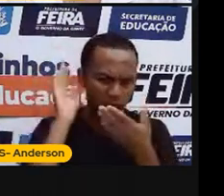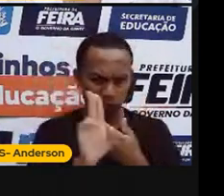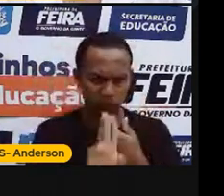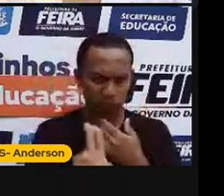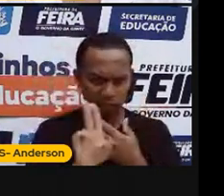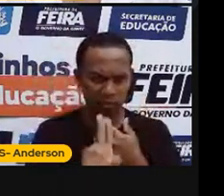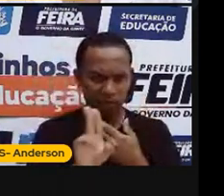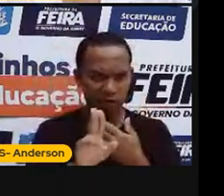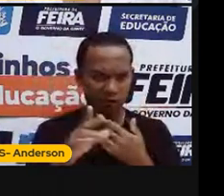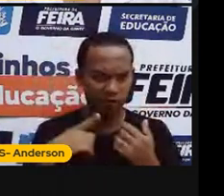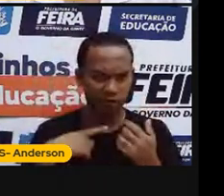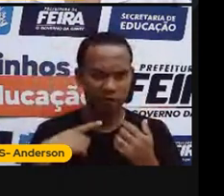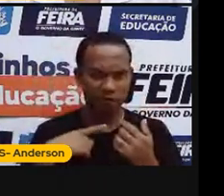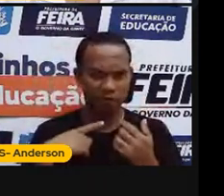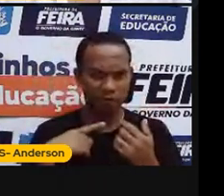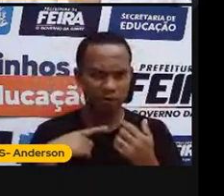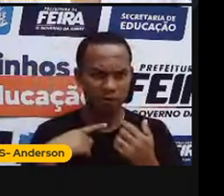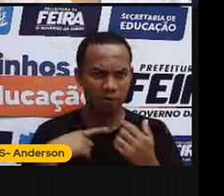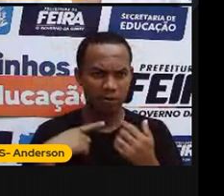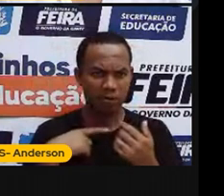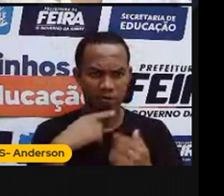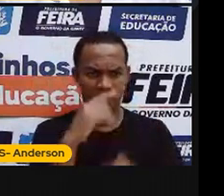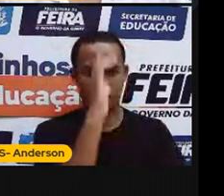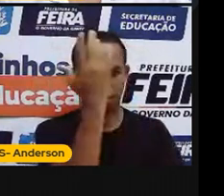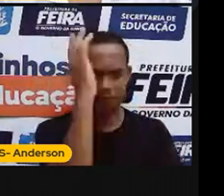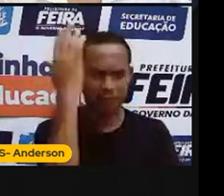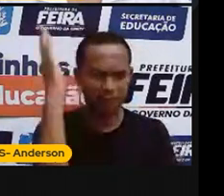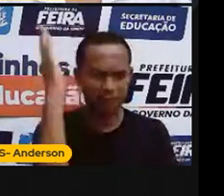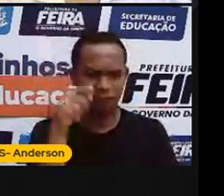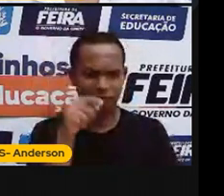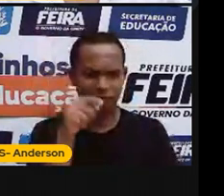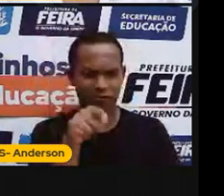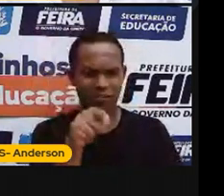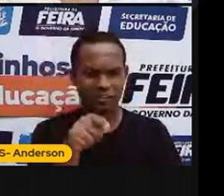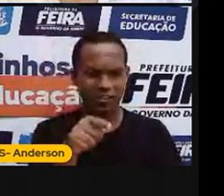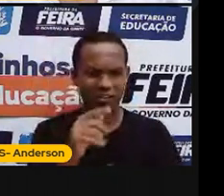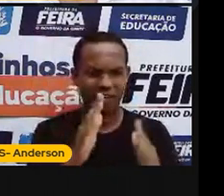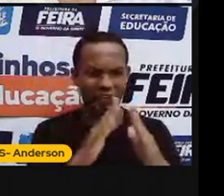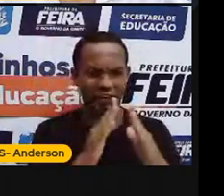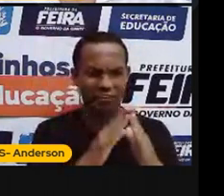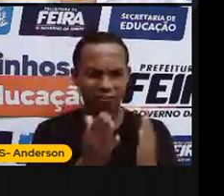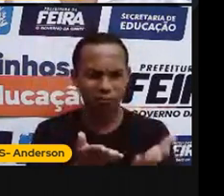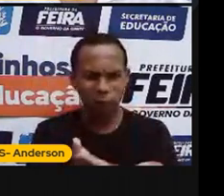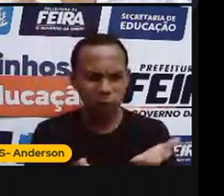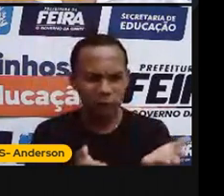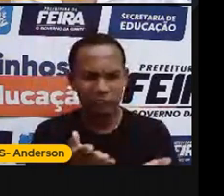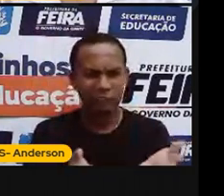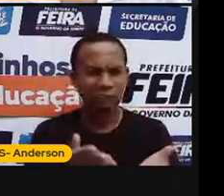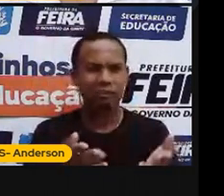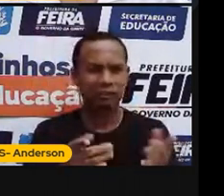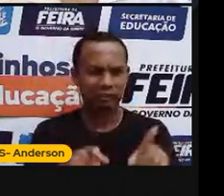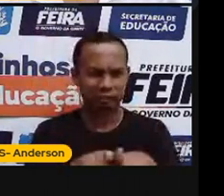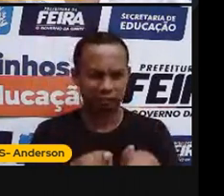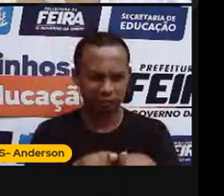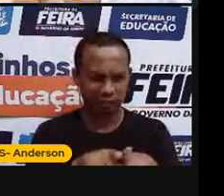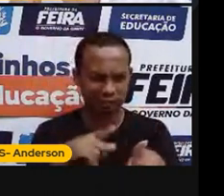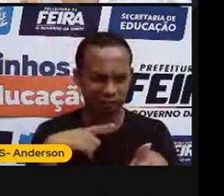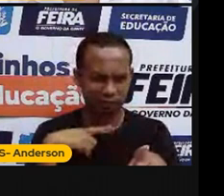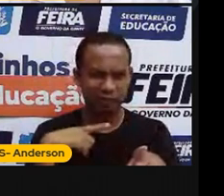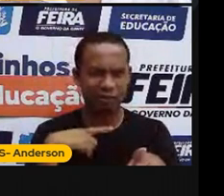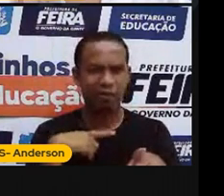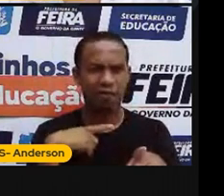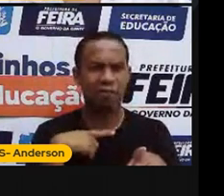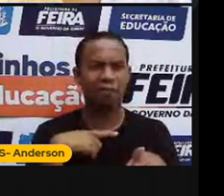dos portugueses até hoje? Tem alguma planta que você cultiva e que pode ser consumida, que não seja só ornamental para enfeite? Se